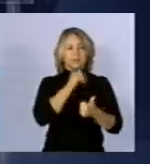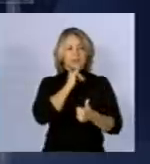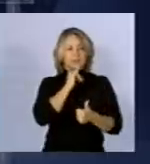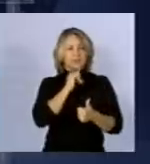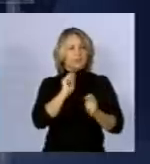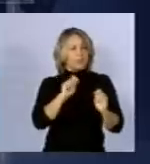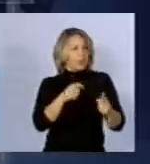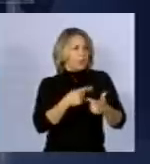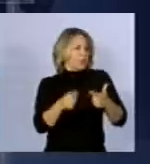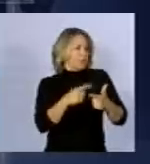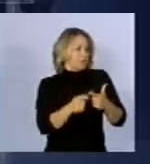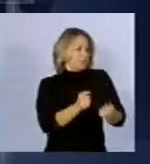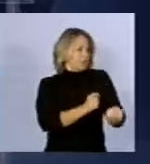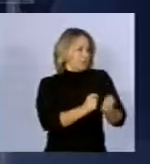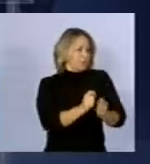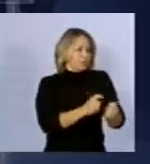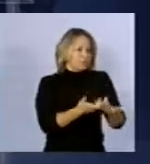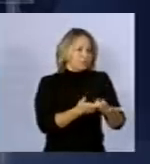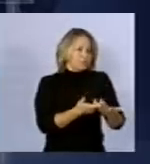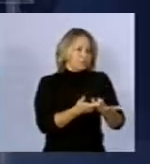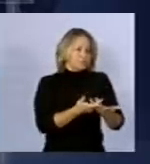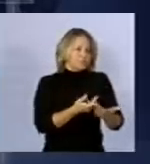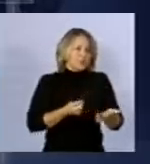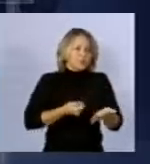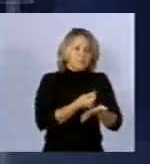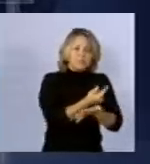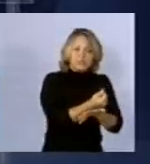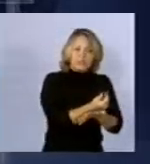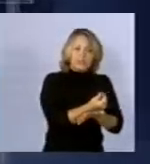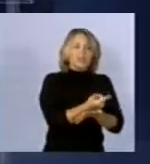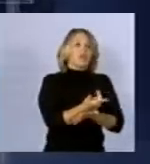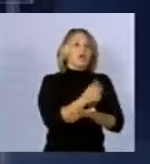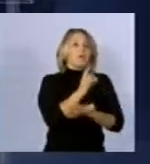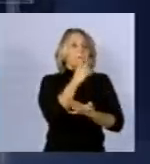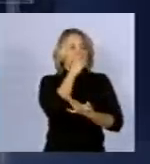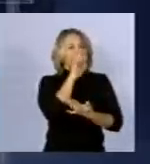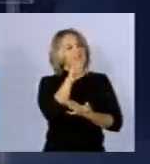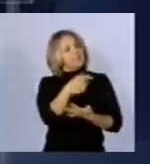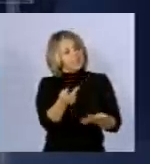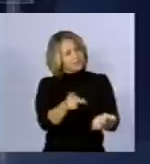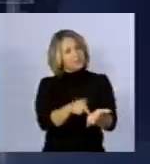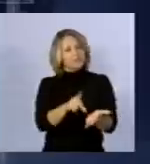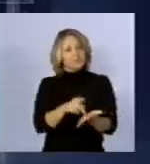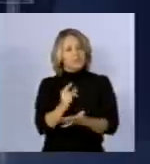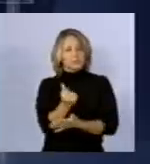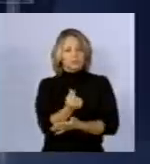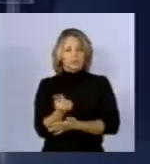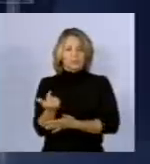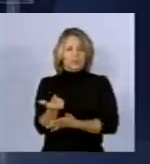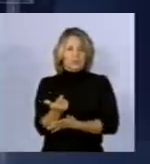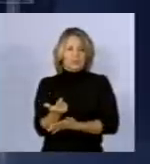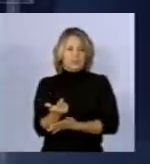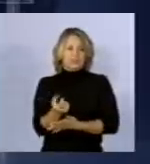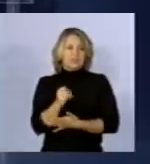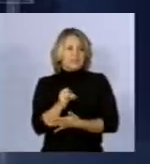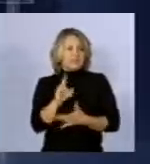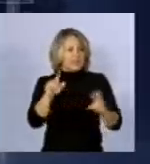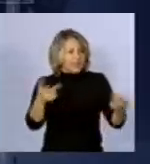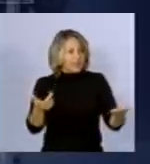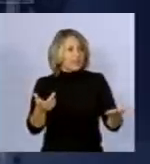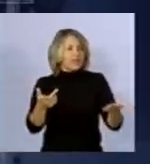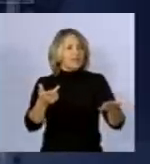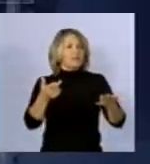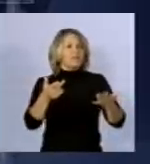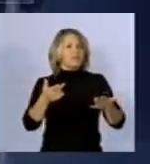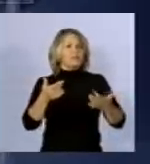impacto econômico pelas Exposições que eu tenho visto parece que esse é o ponto eh e se esse é o ponto eu gostaria de colocar